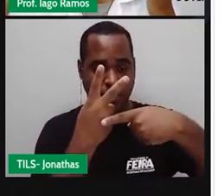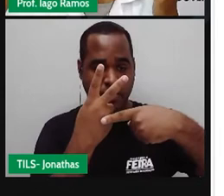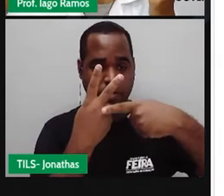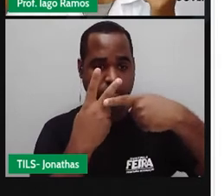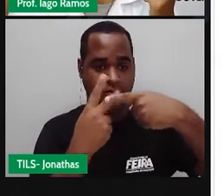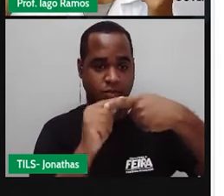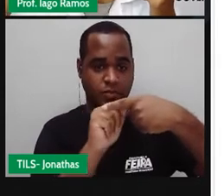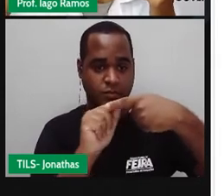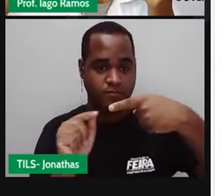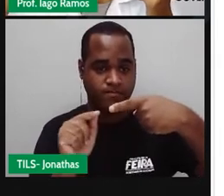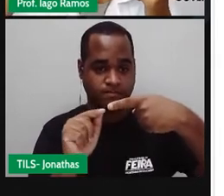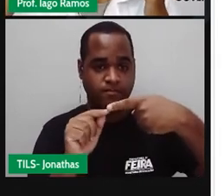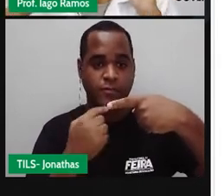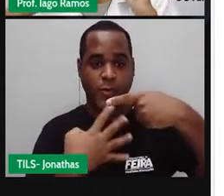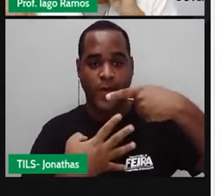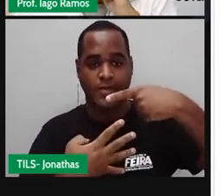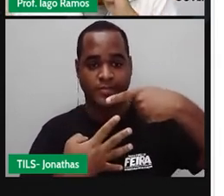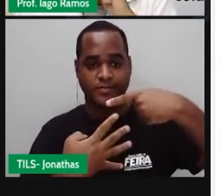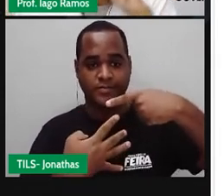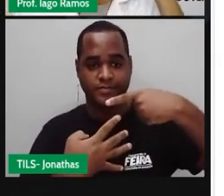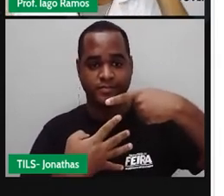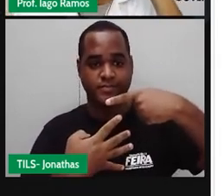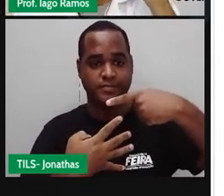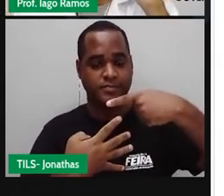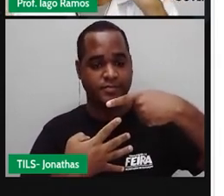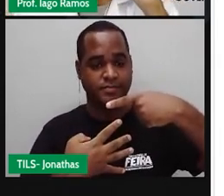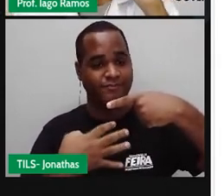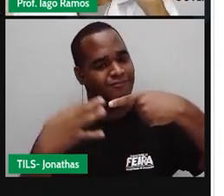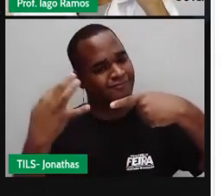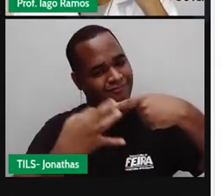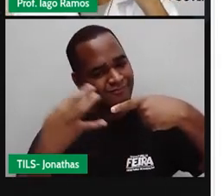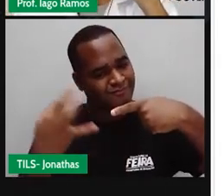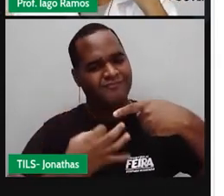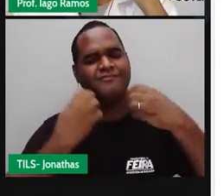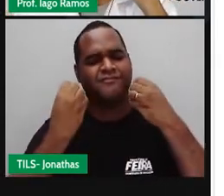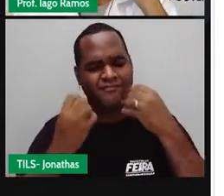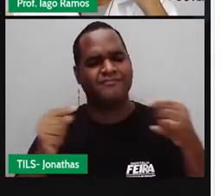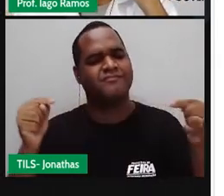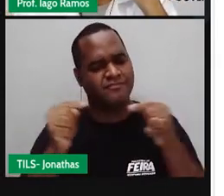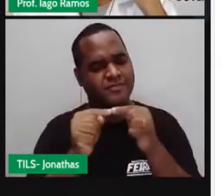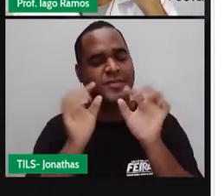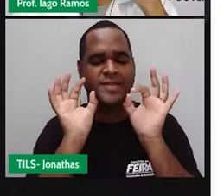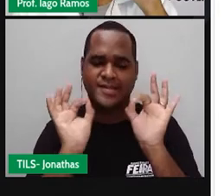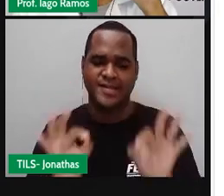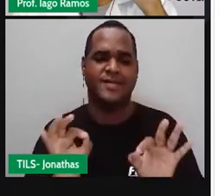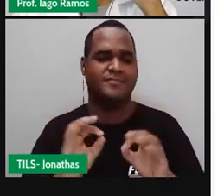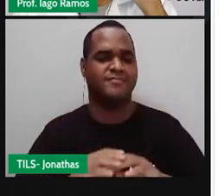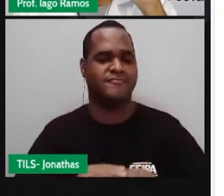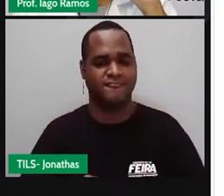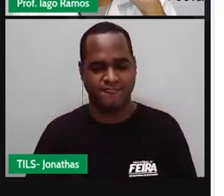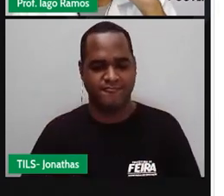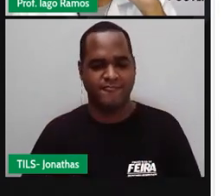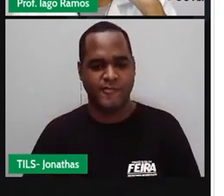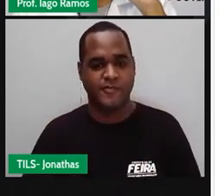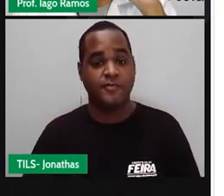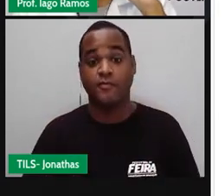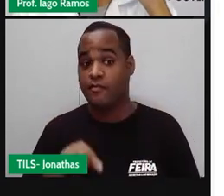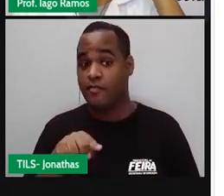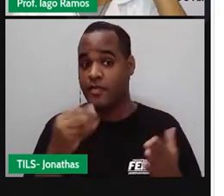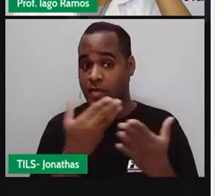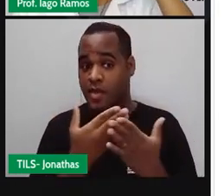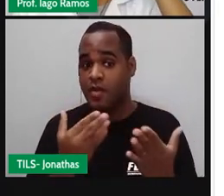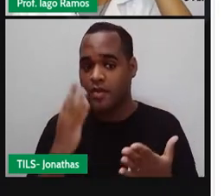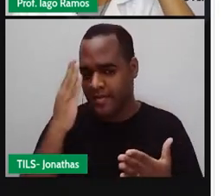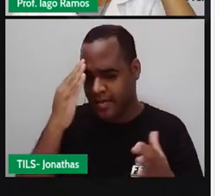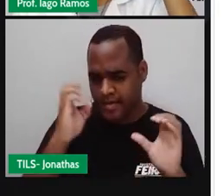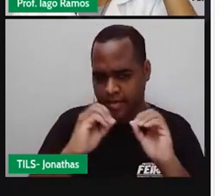o tracinho e o número quatro em baixo perfeito Essa é a fração e ela vai aparecer aqui